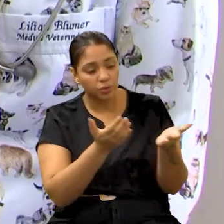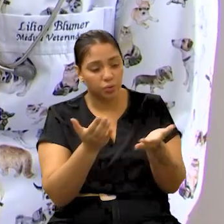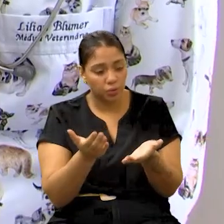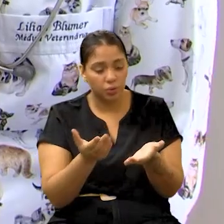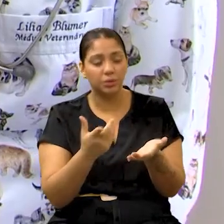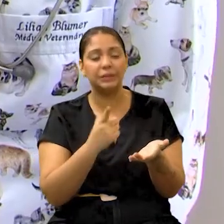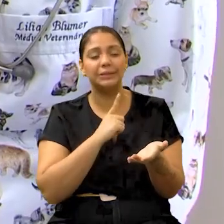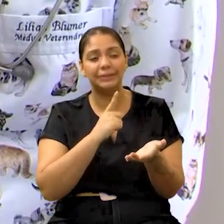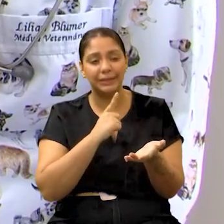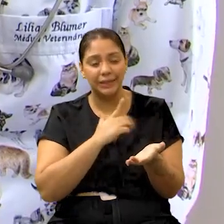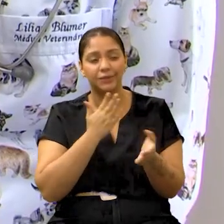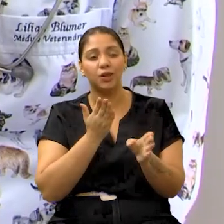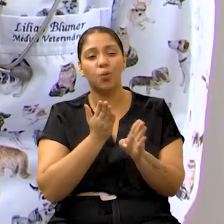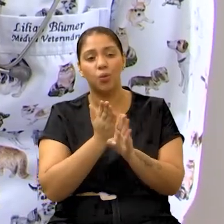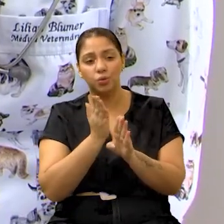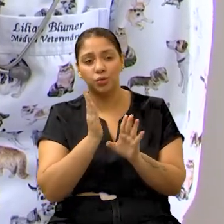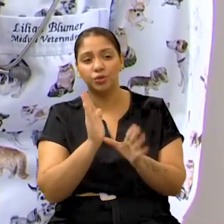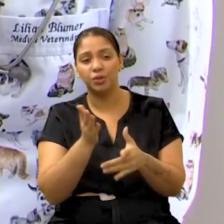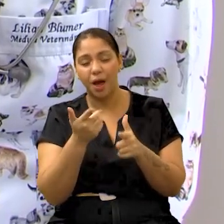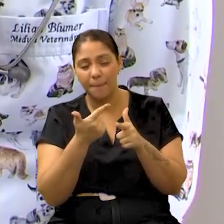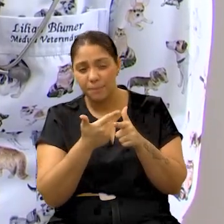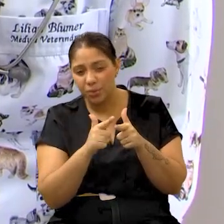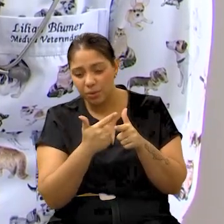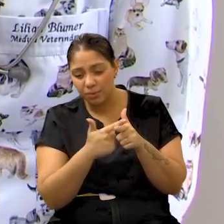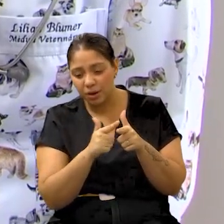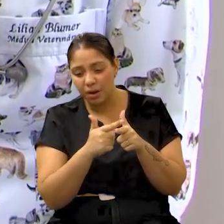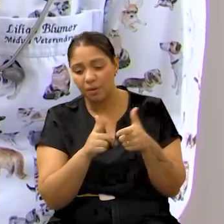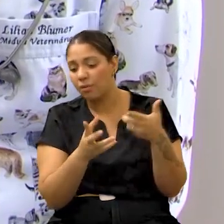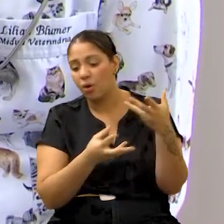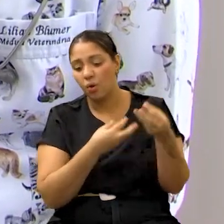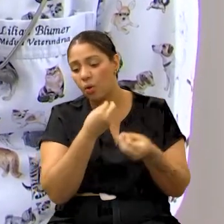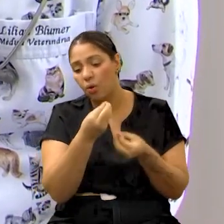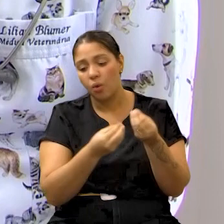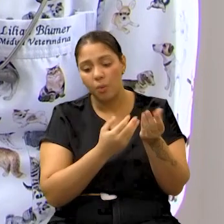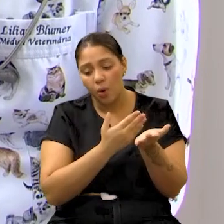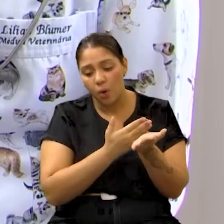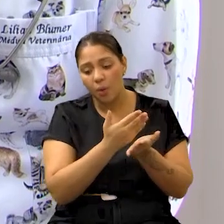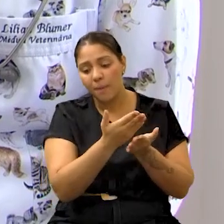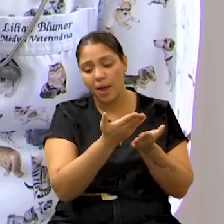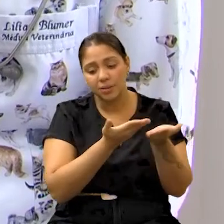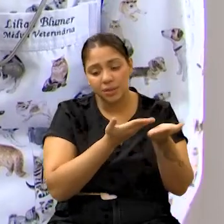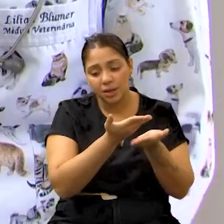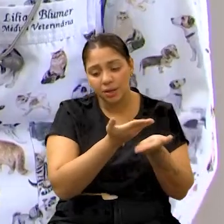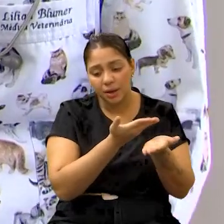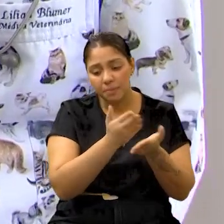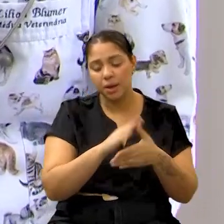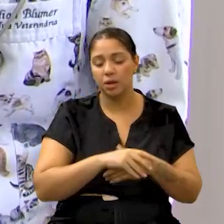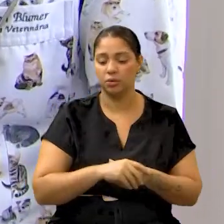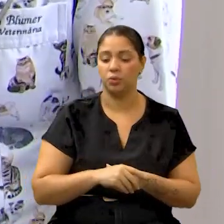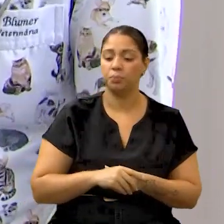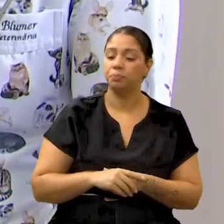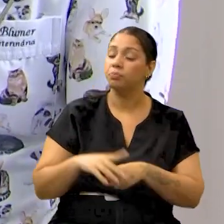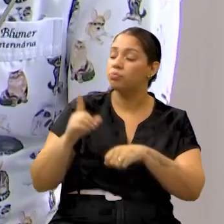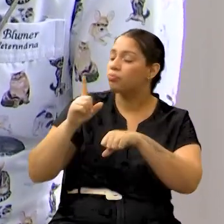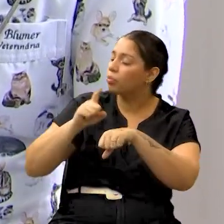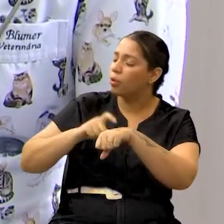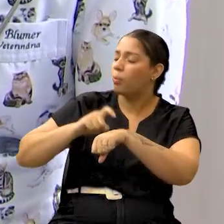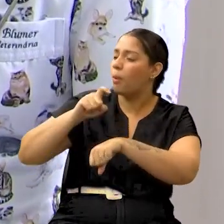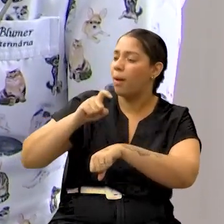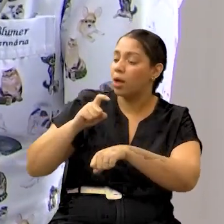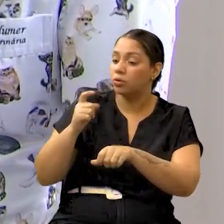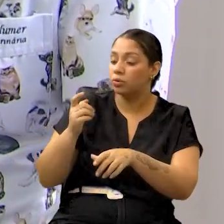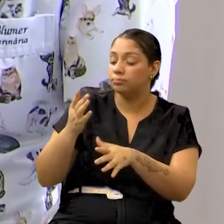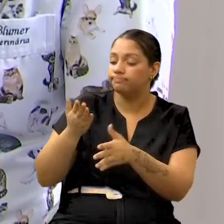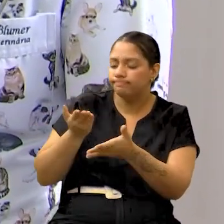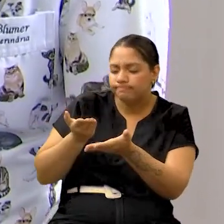foi diagnosticado então, ele está com esse tipo de problema. Como que começa o tratamento? Quando a gente faz o diagnóstico